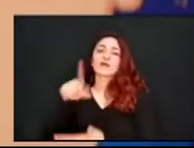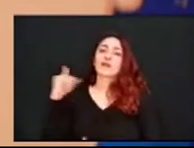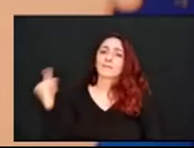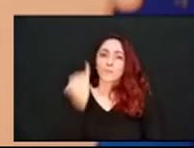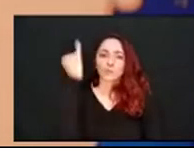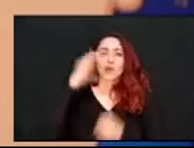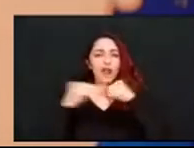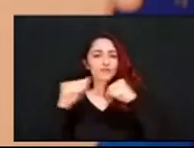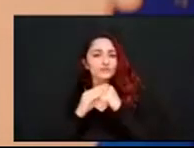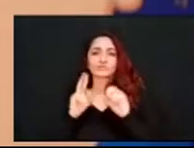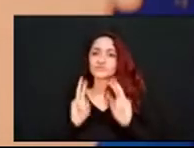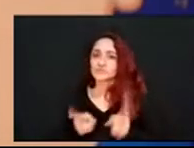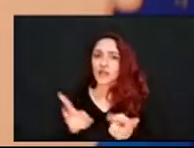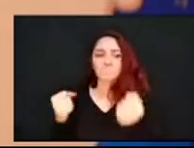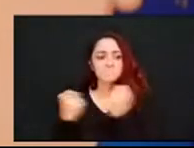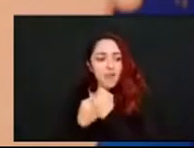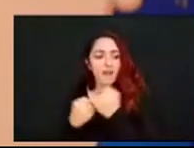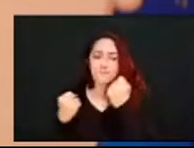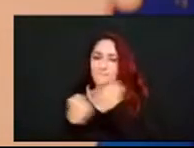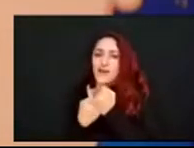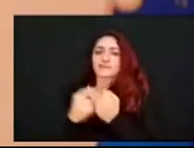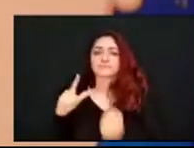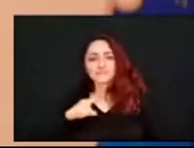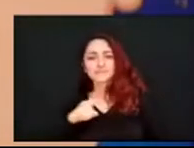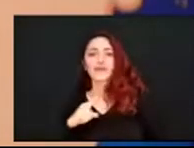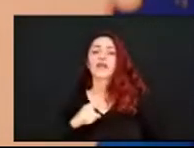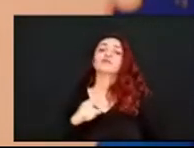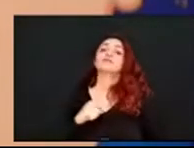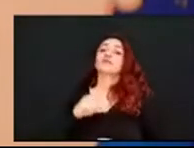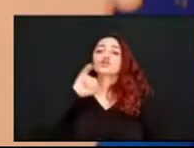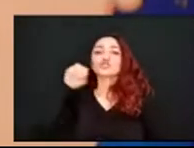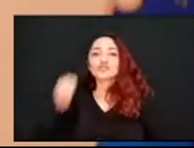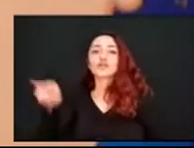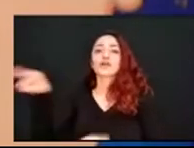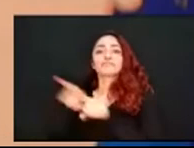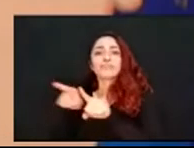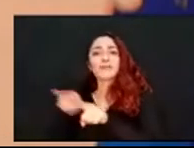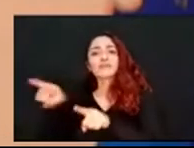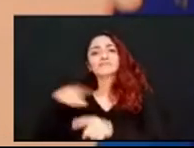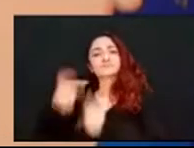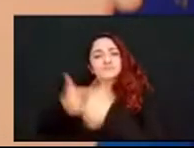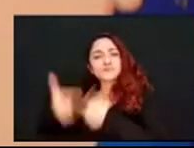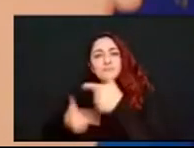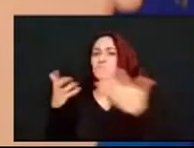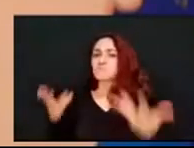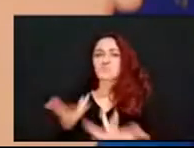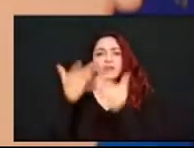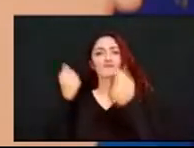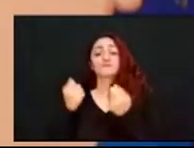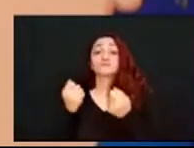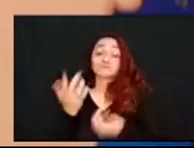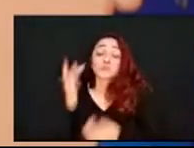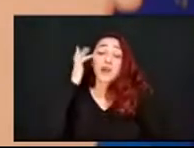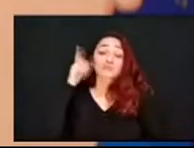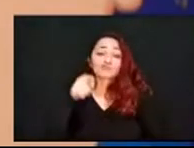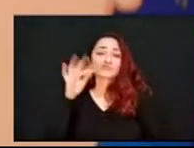feito o time tem feito um trabalho assim Espetacular muitas iniciativas muitas ações e acho que o futuro é conectar tudo